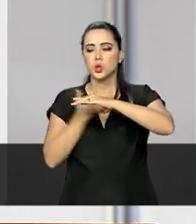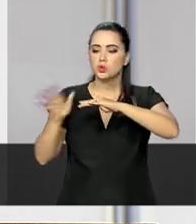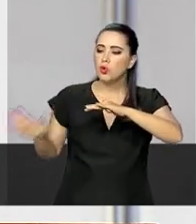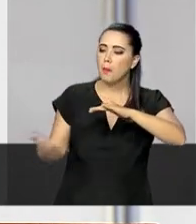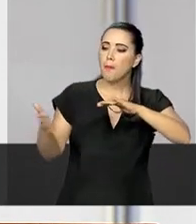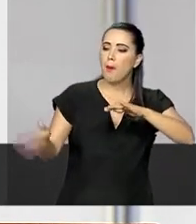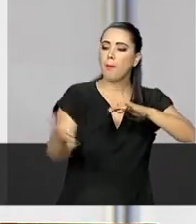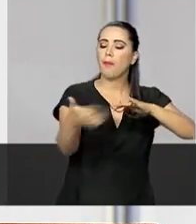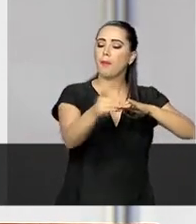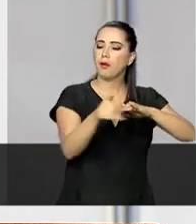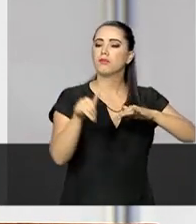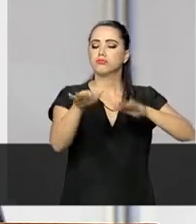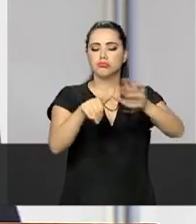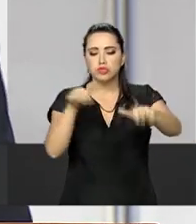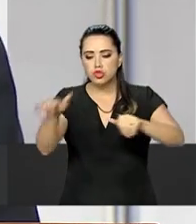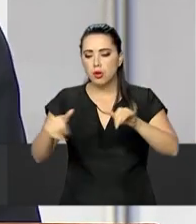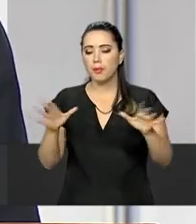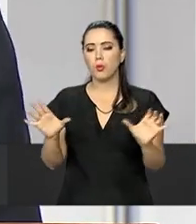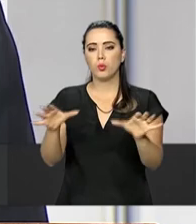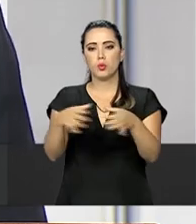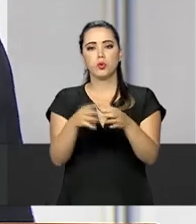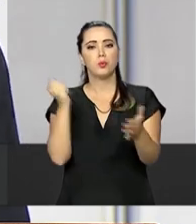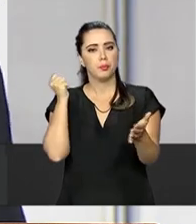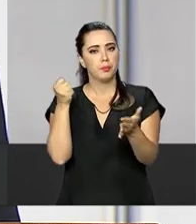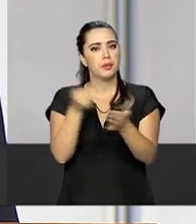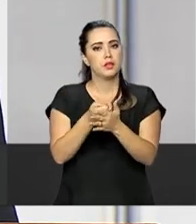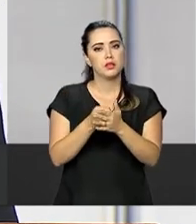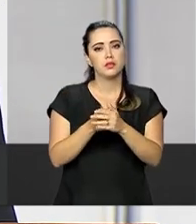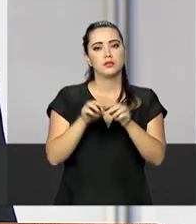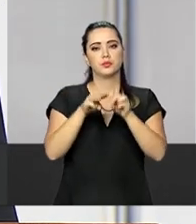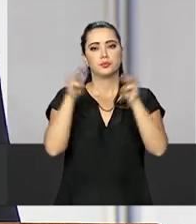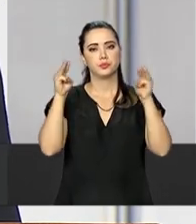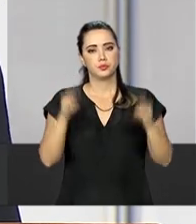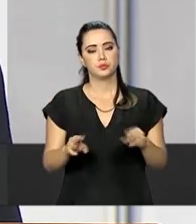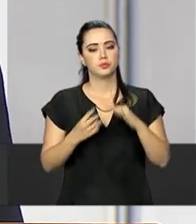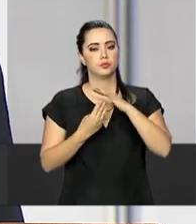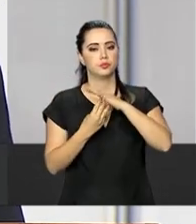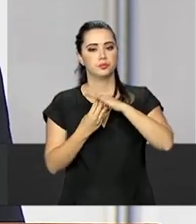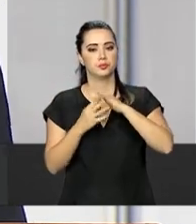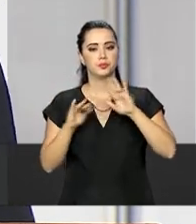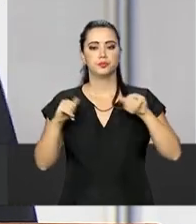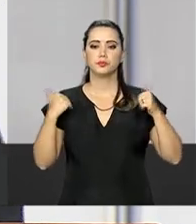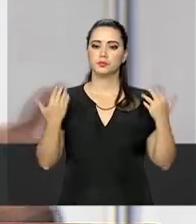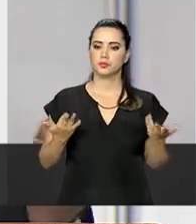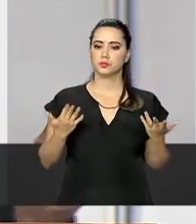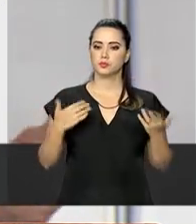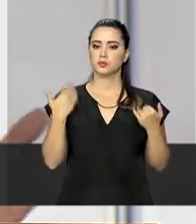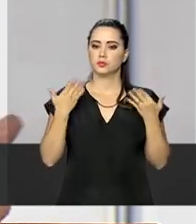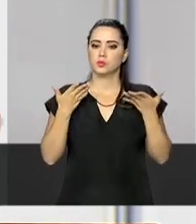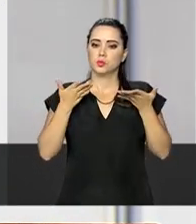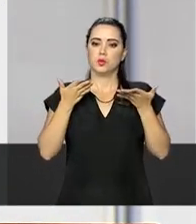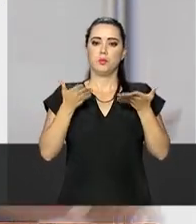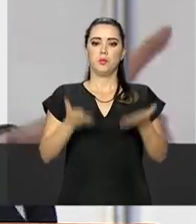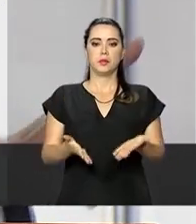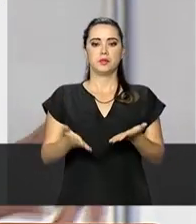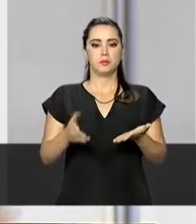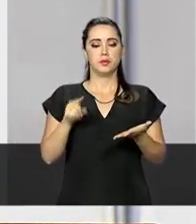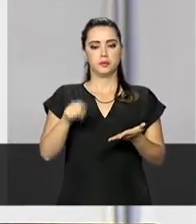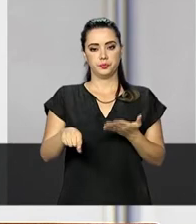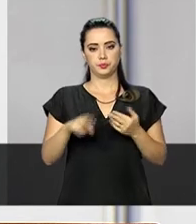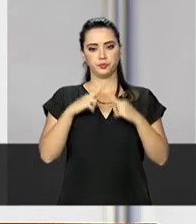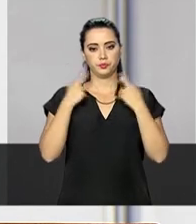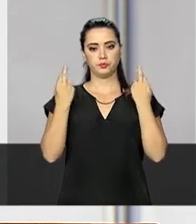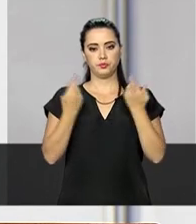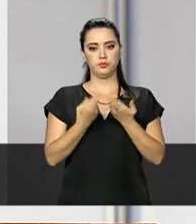que possamos cuidar da recuperação do museu nacional e daí evidentemente participaram eles desta reunião